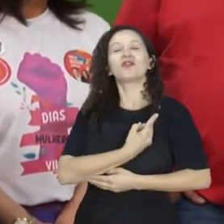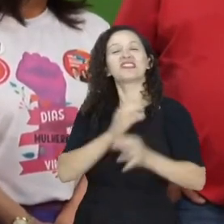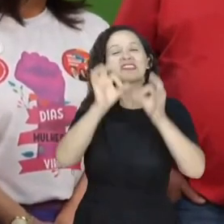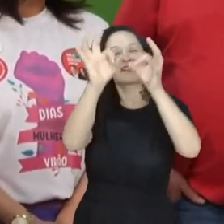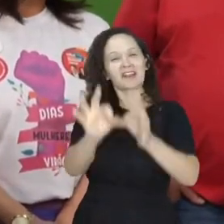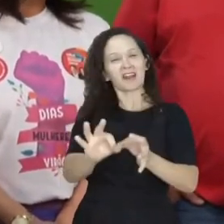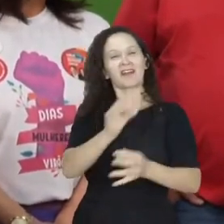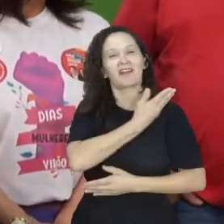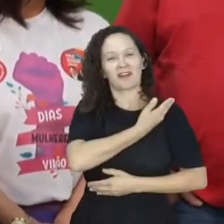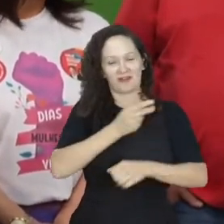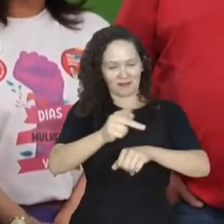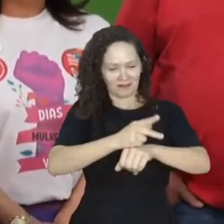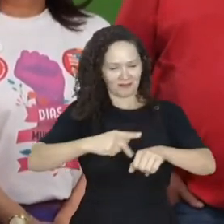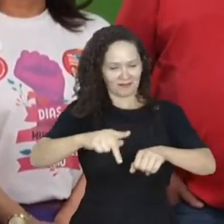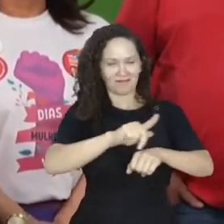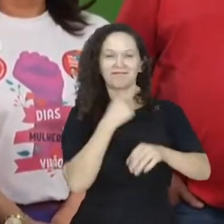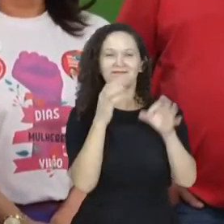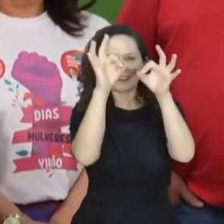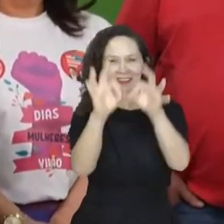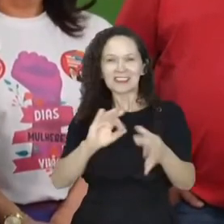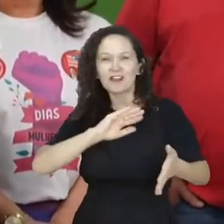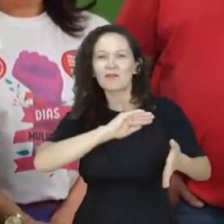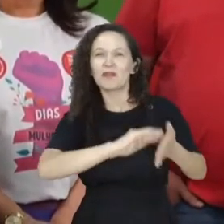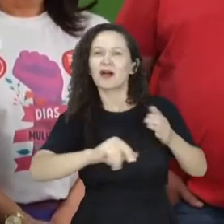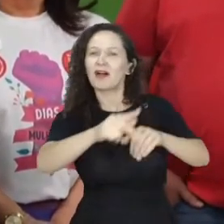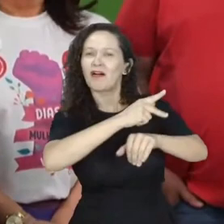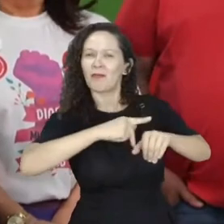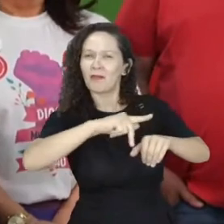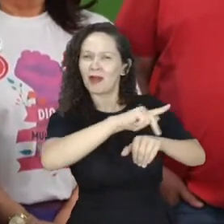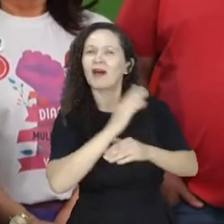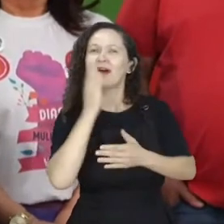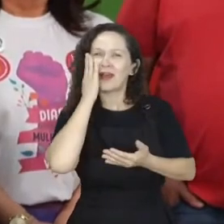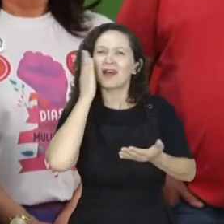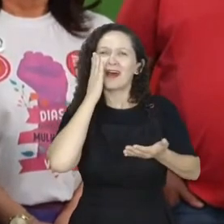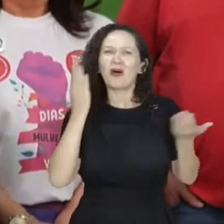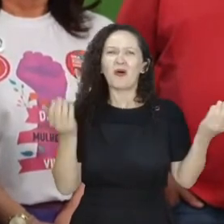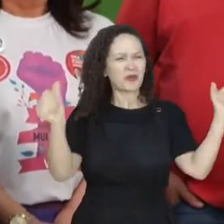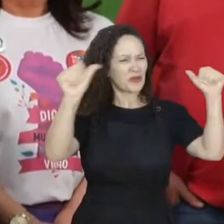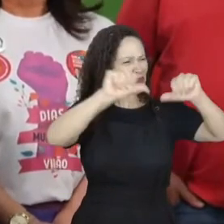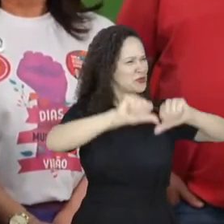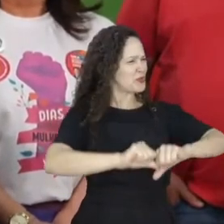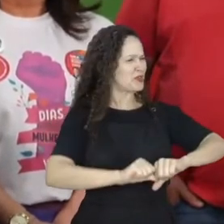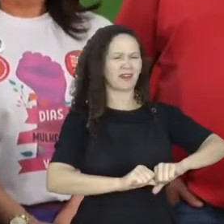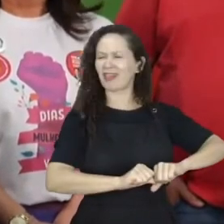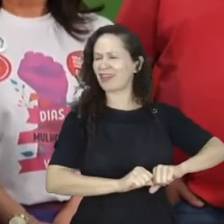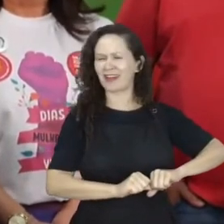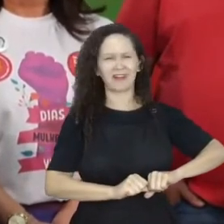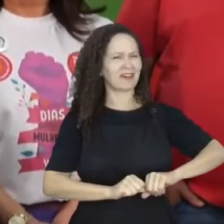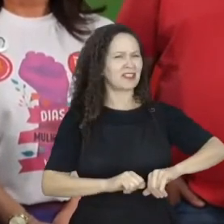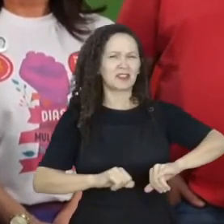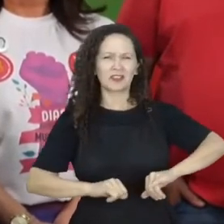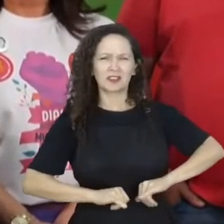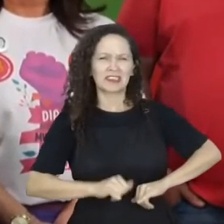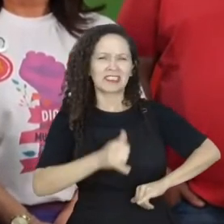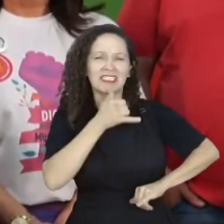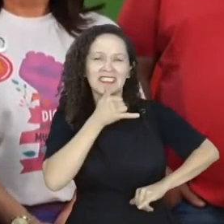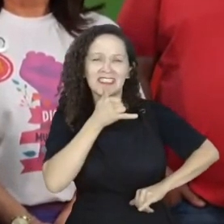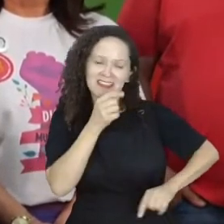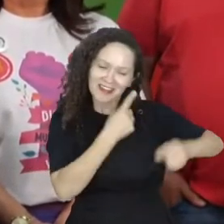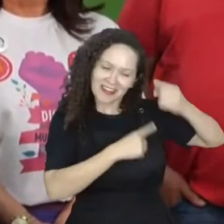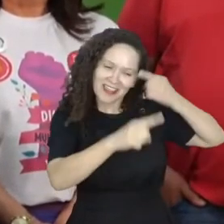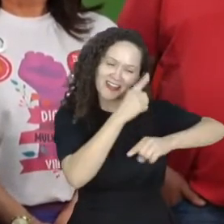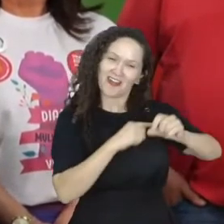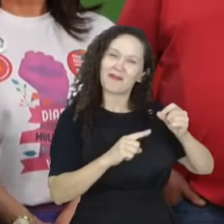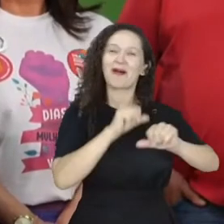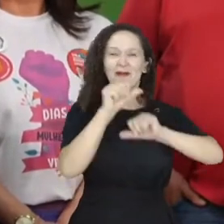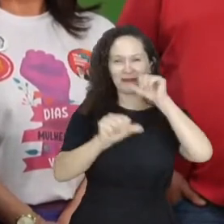país, estamos prontos para tirar o país, sabe, do muro de lamentações que esse país está. começar aqui. Pera,